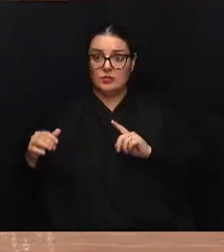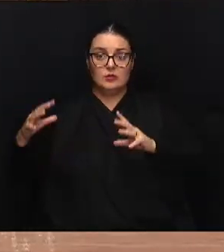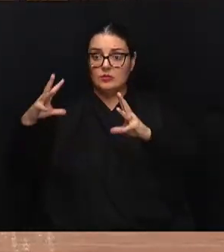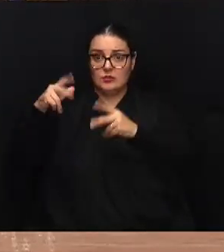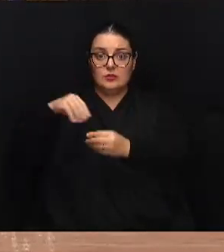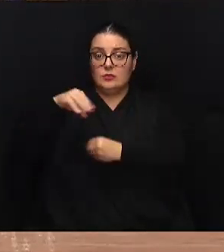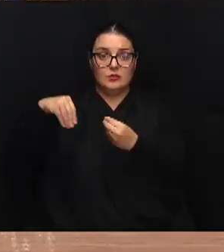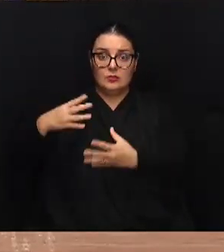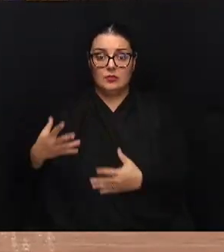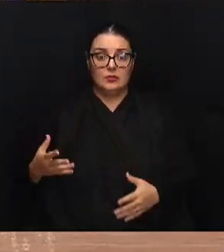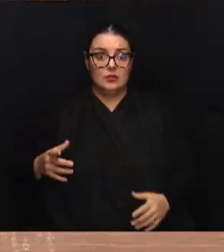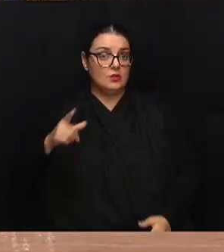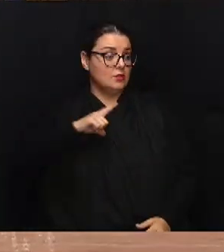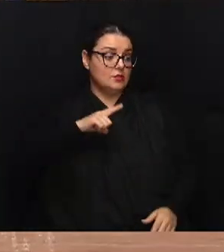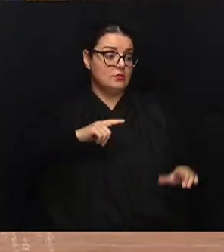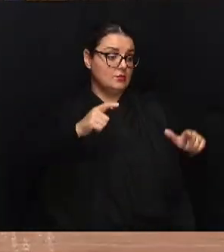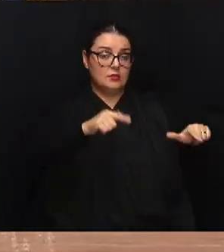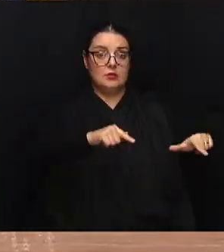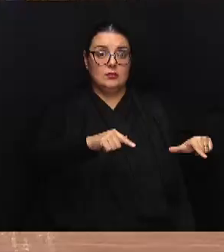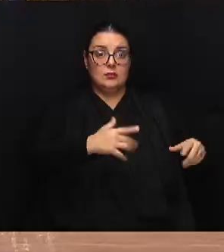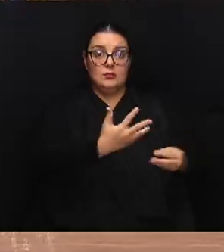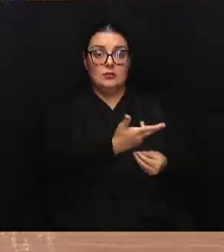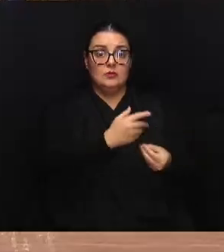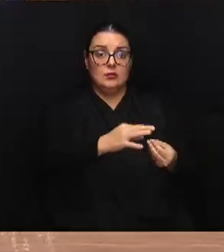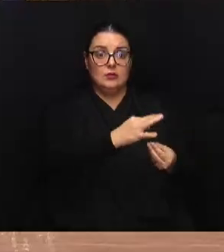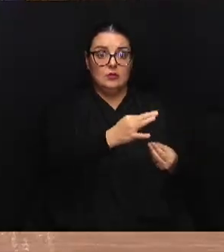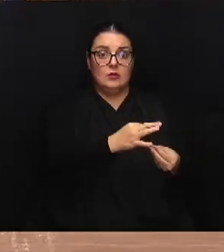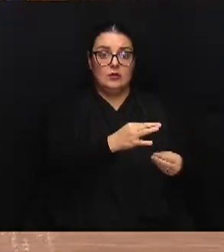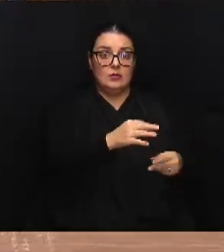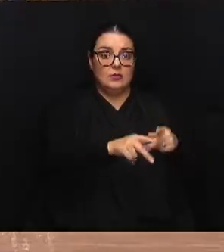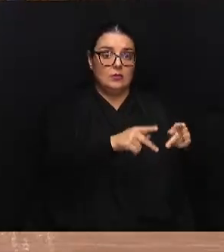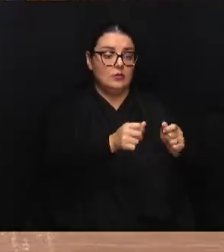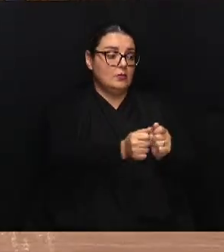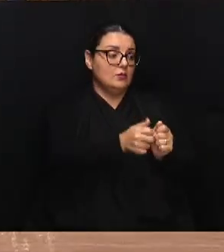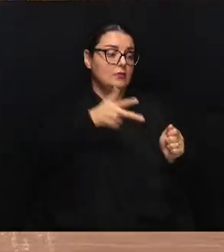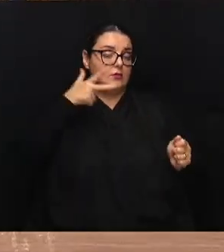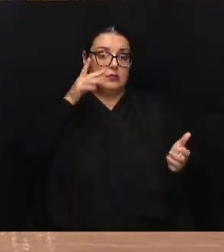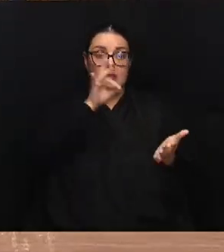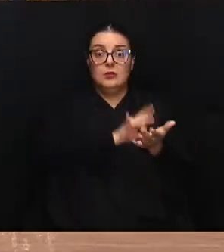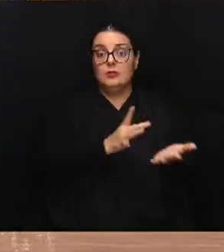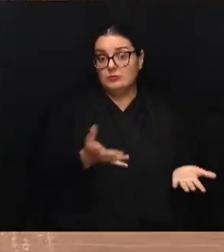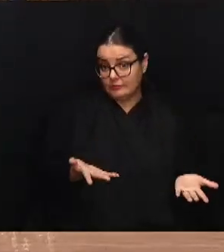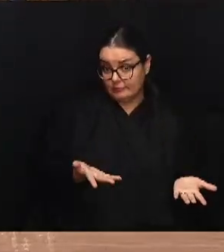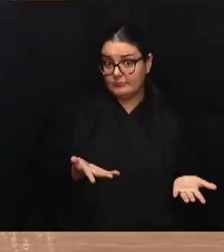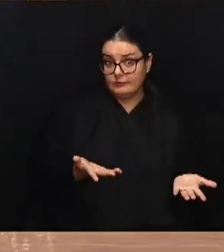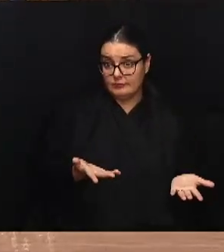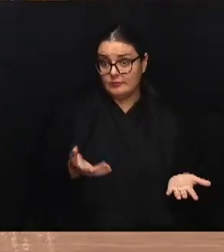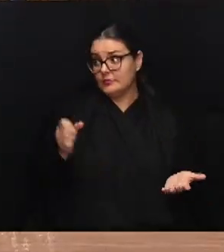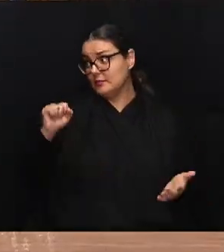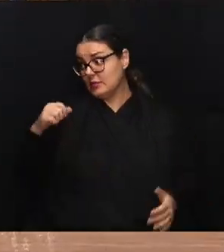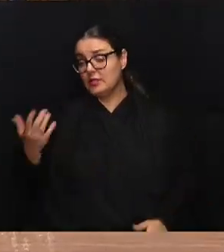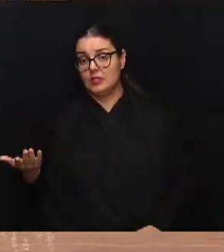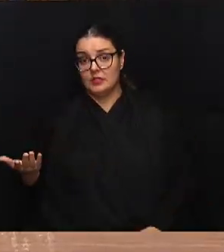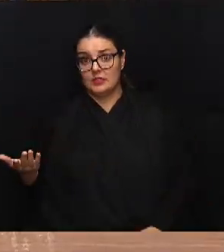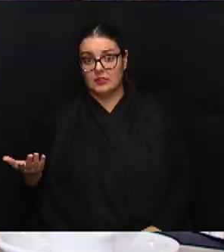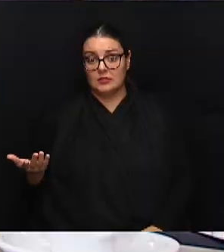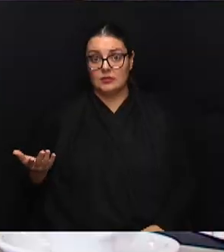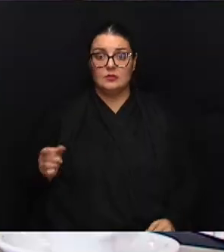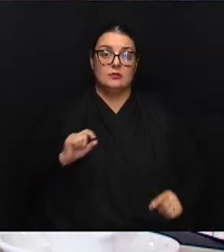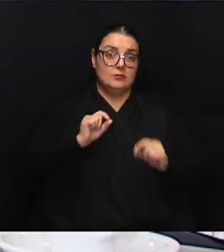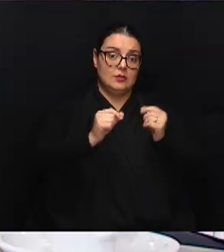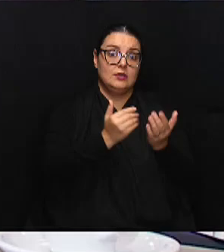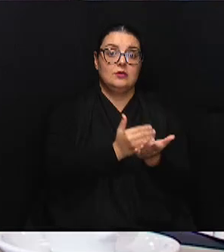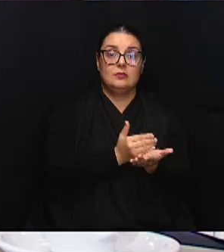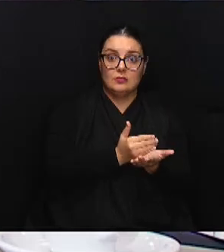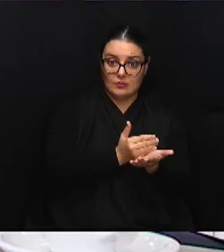esse universo. Nós tínhamos um espaço de artesanato dos povos originários, Sim. Dos índios, né? Então, para quem